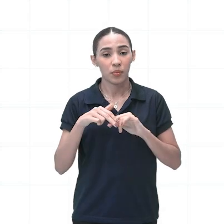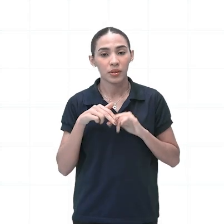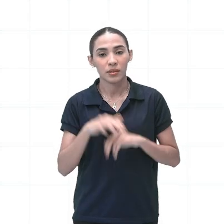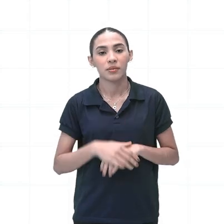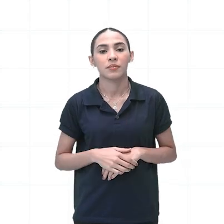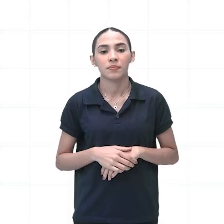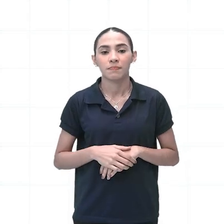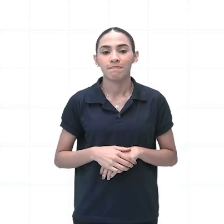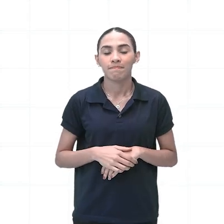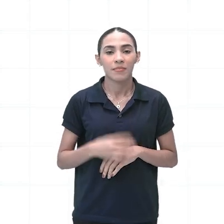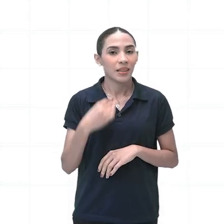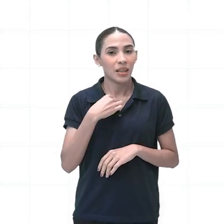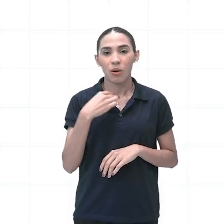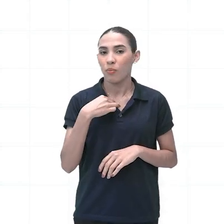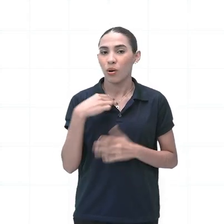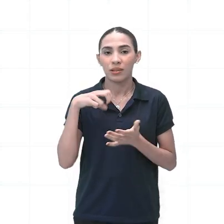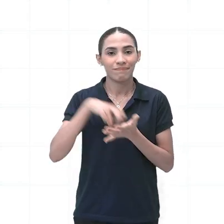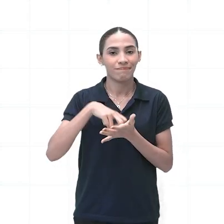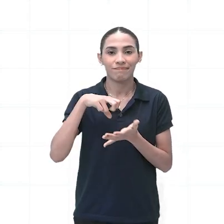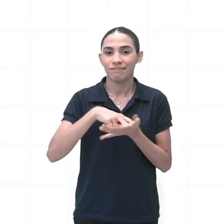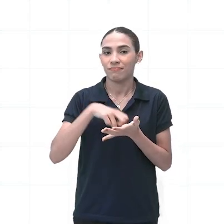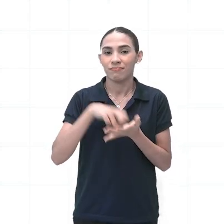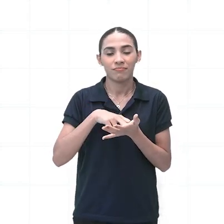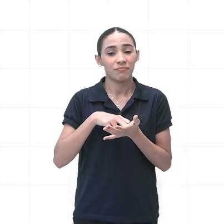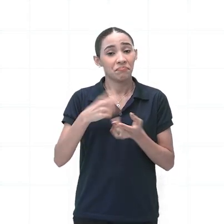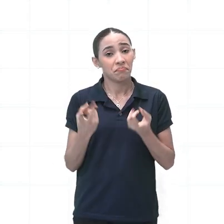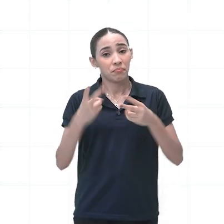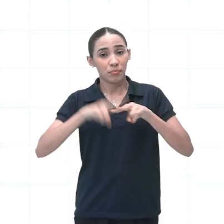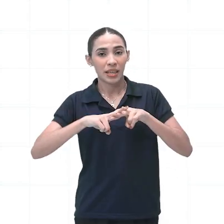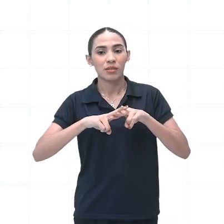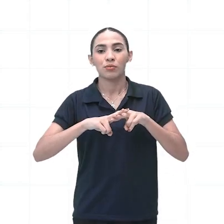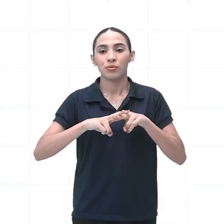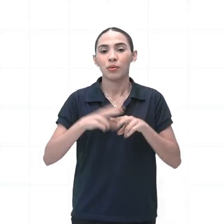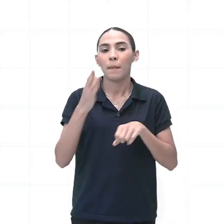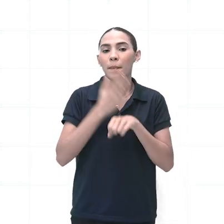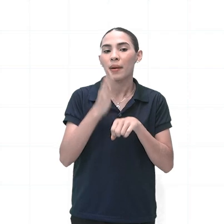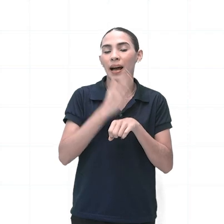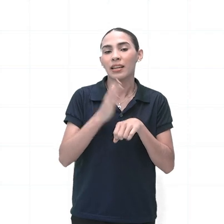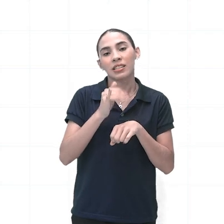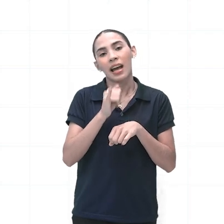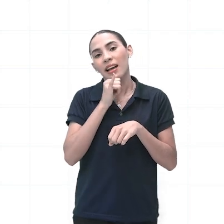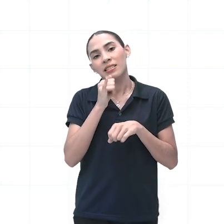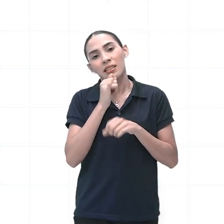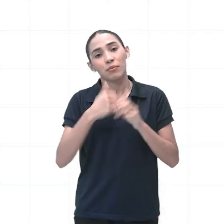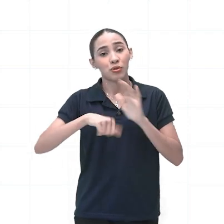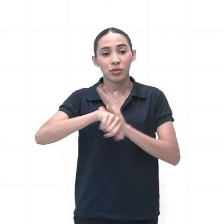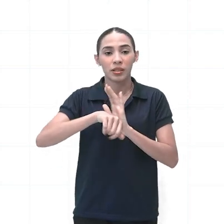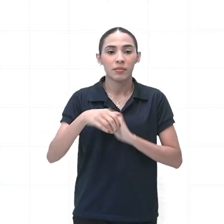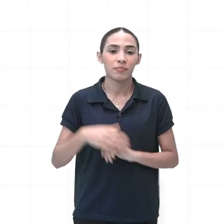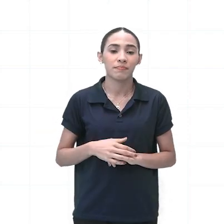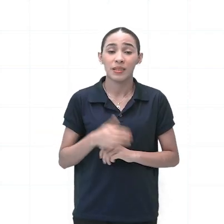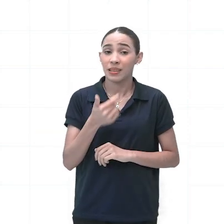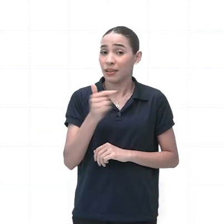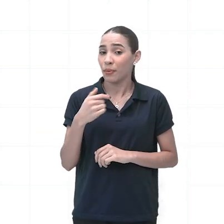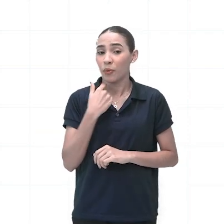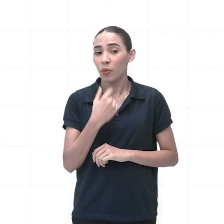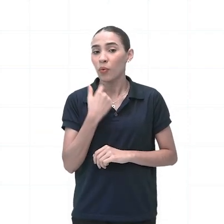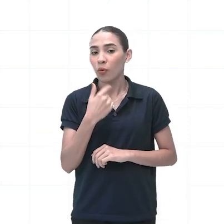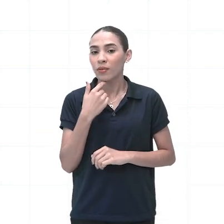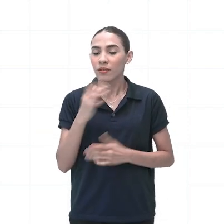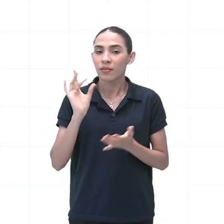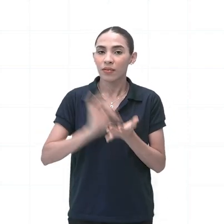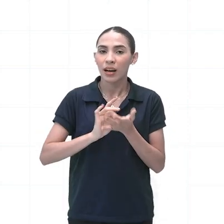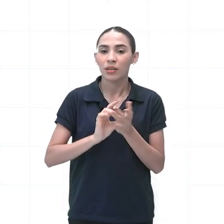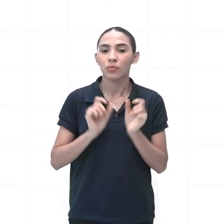isso, eles não podem ser punidos pela prática de um. Não temos dúvida de que